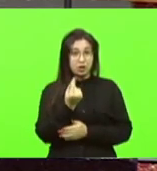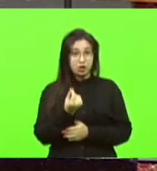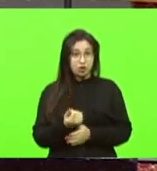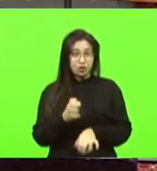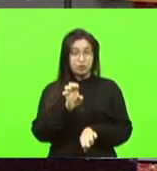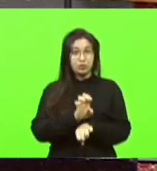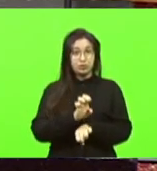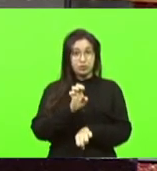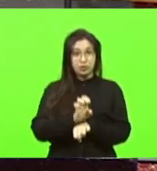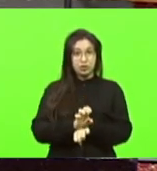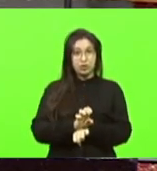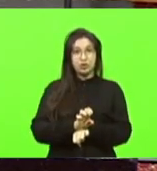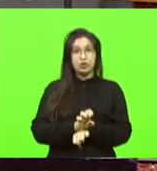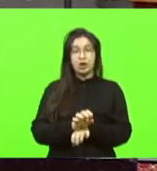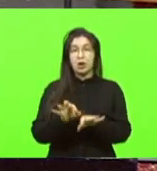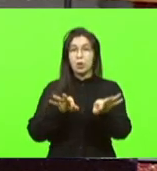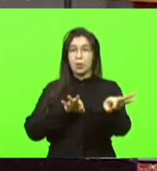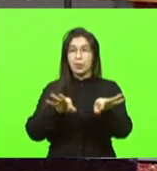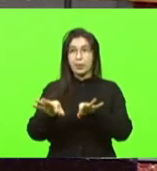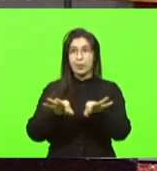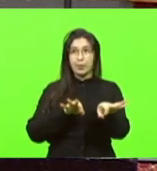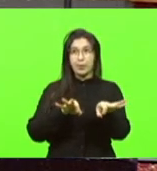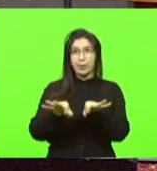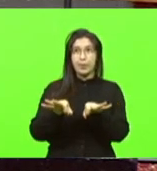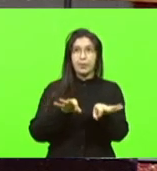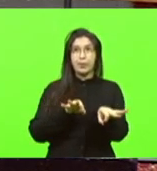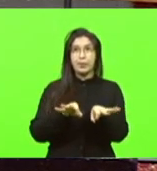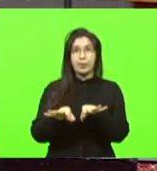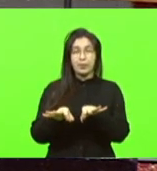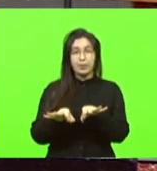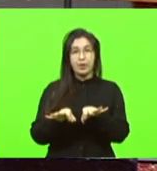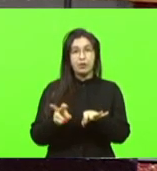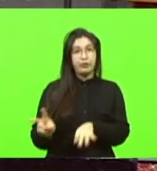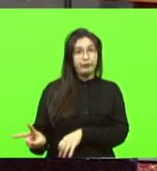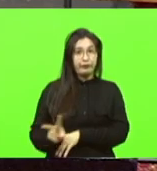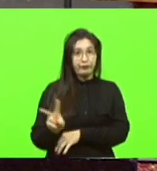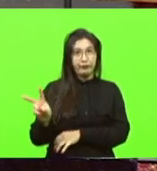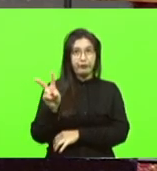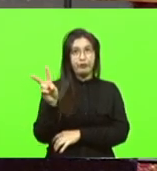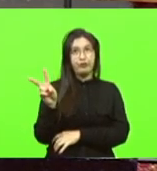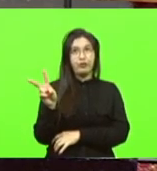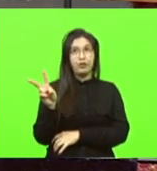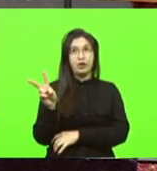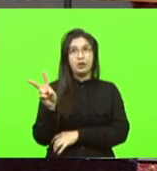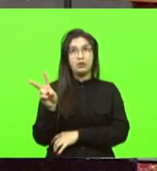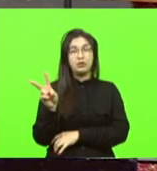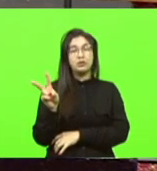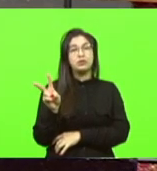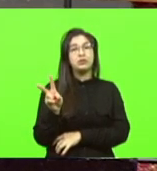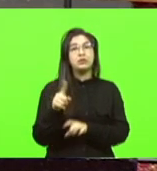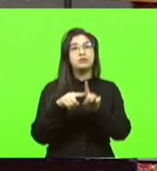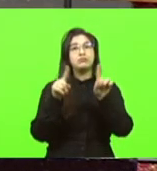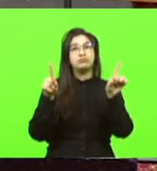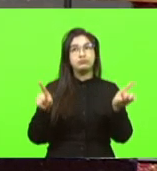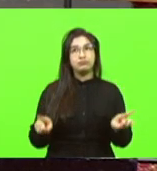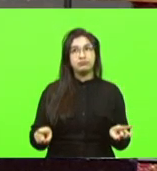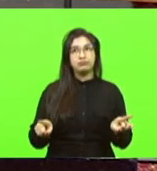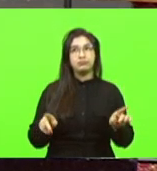está se preparou para valorizar o nosso servidor